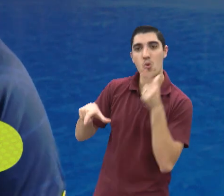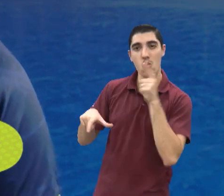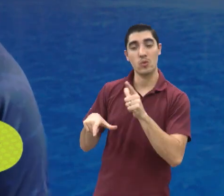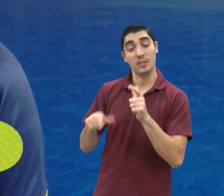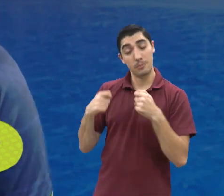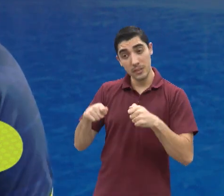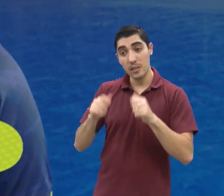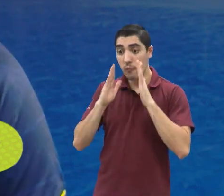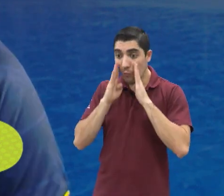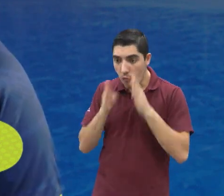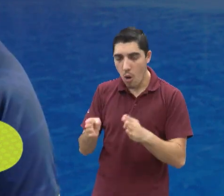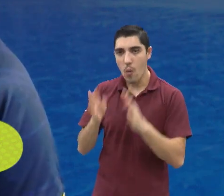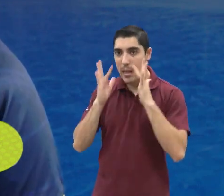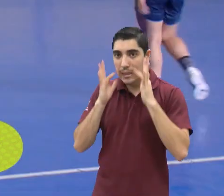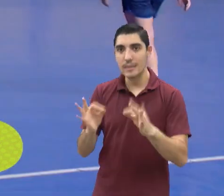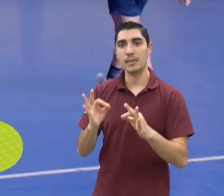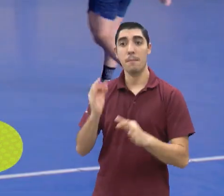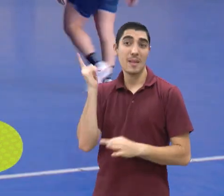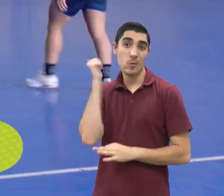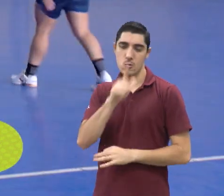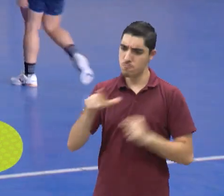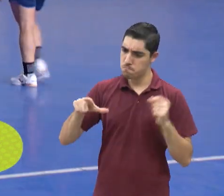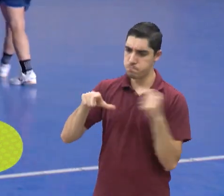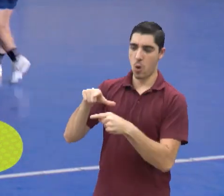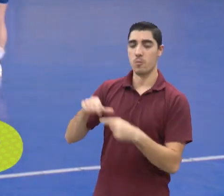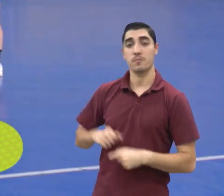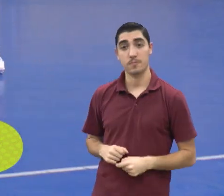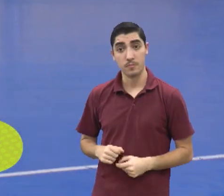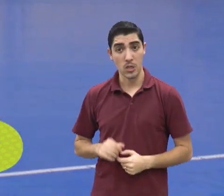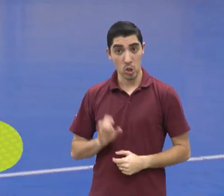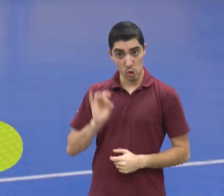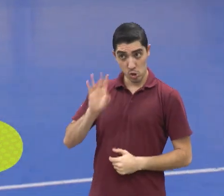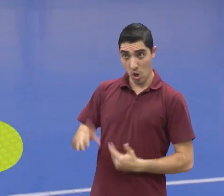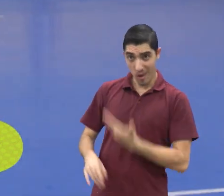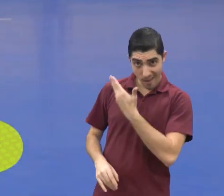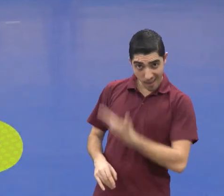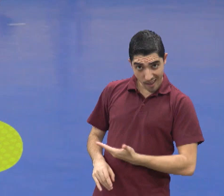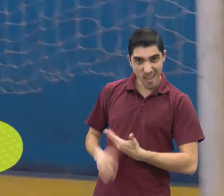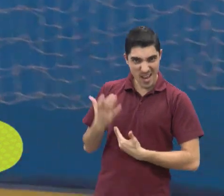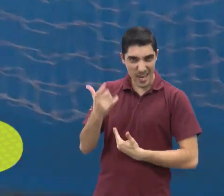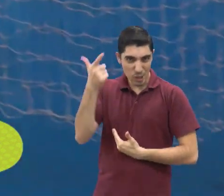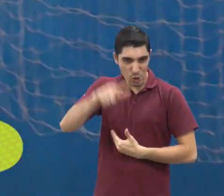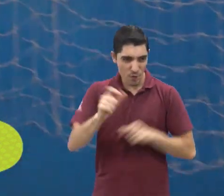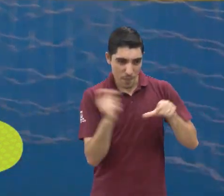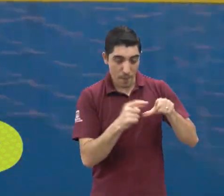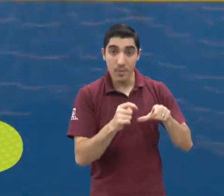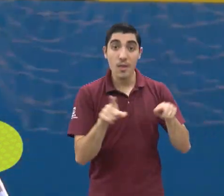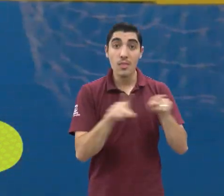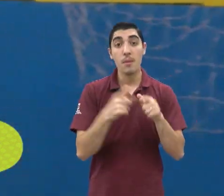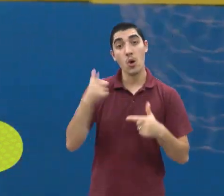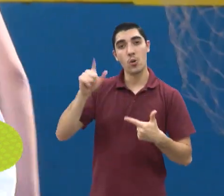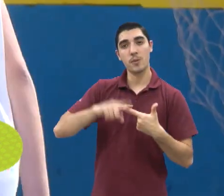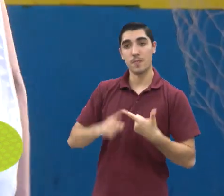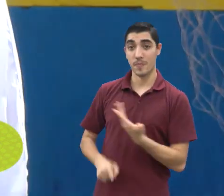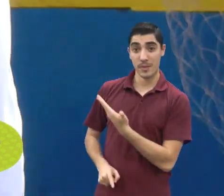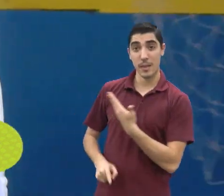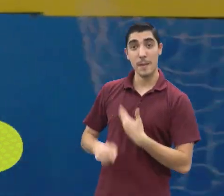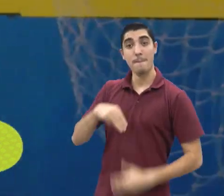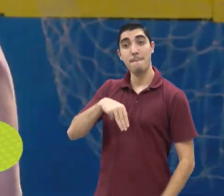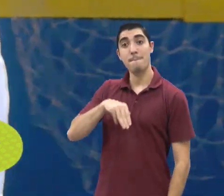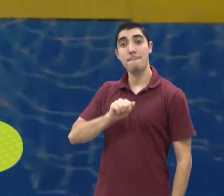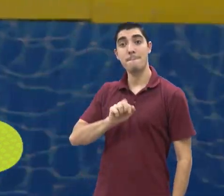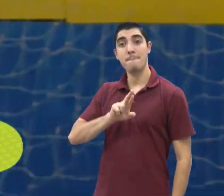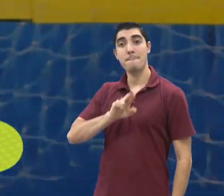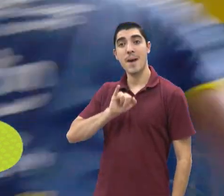no lugar para a gente chegar ali na frente e matar o jogo. E não é só a Bebel que quer voltar a fazer gols. A Marina, por exemplo, que tem uma função